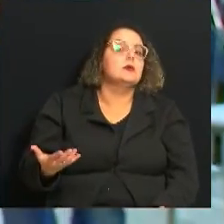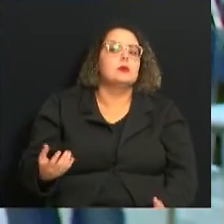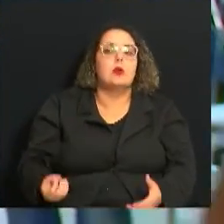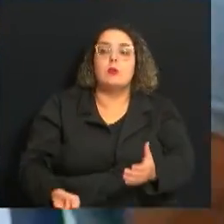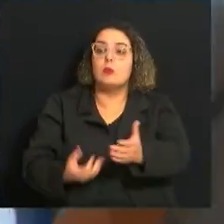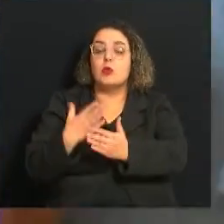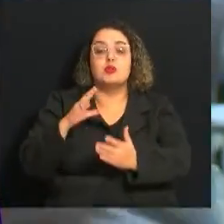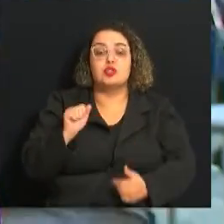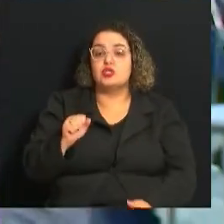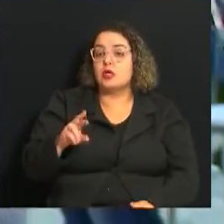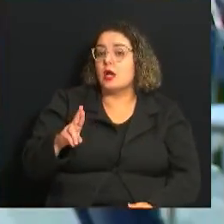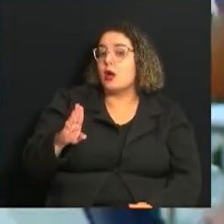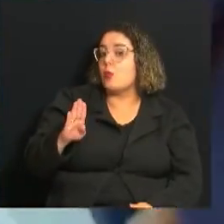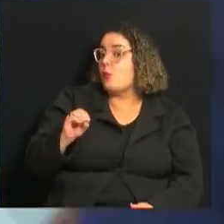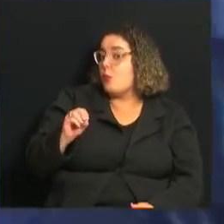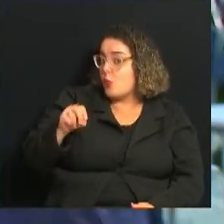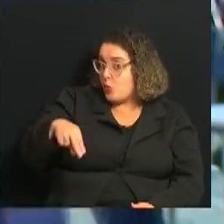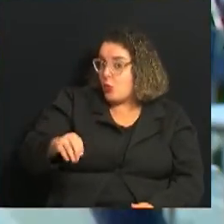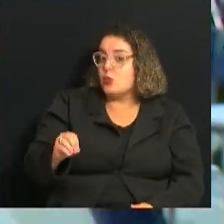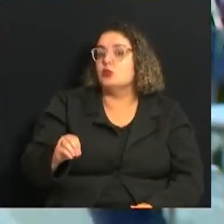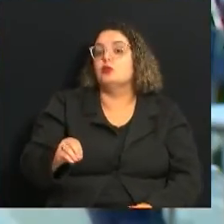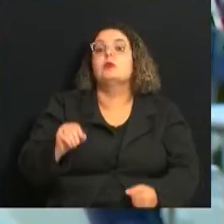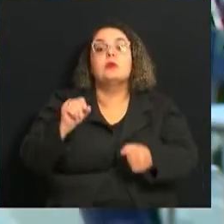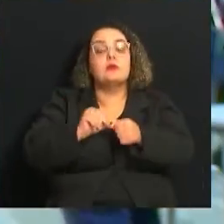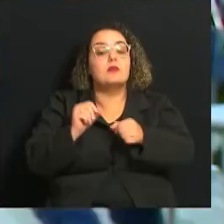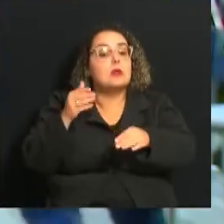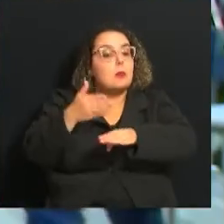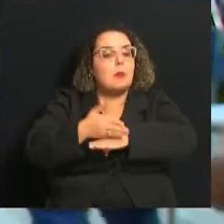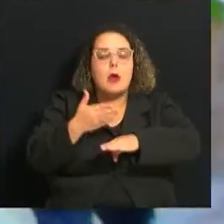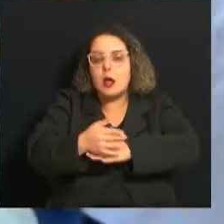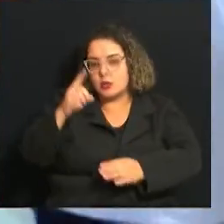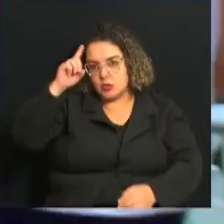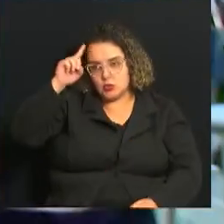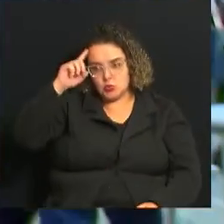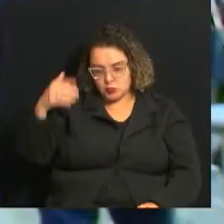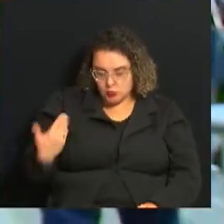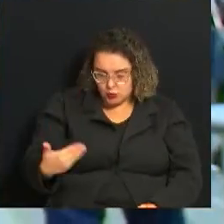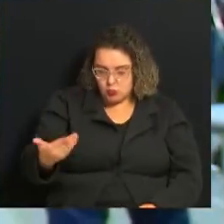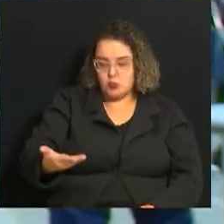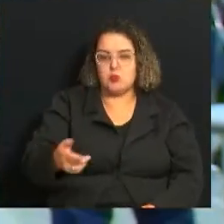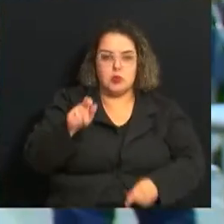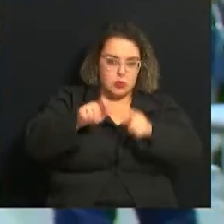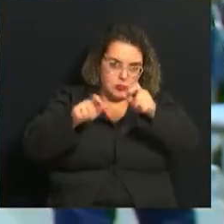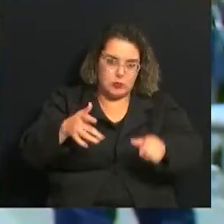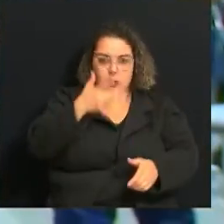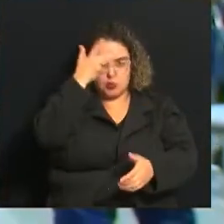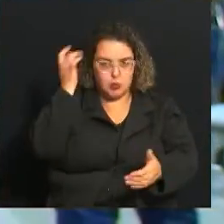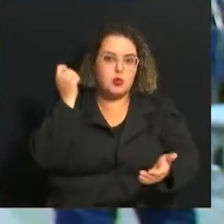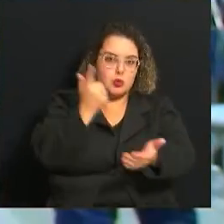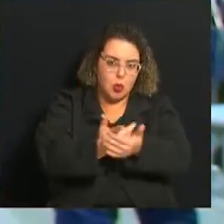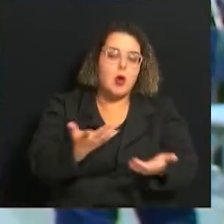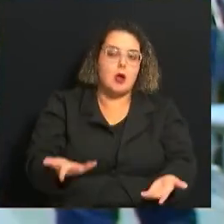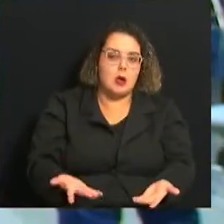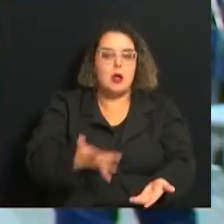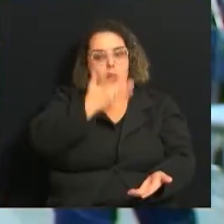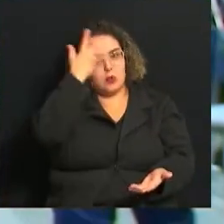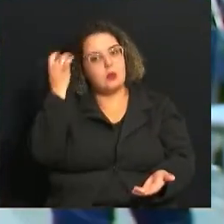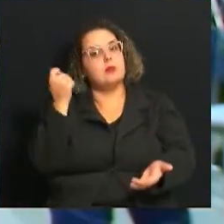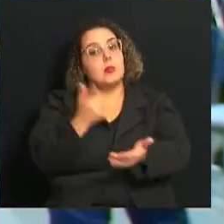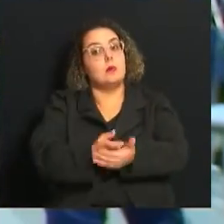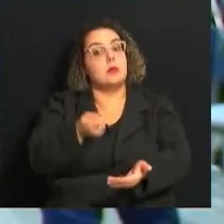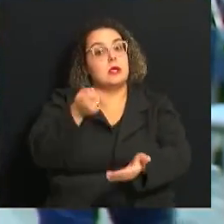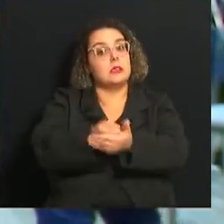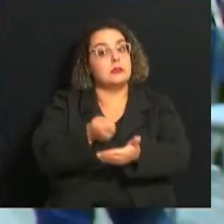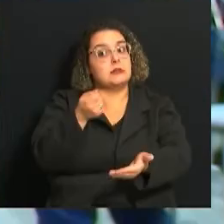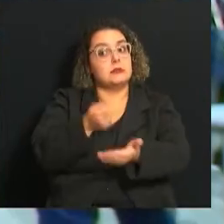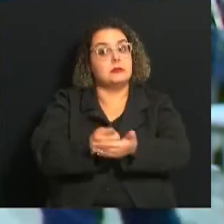tudo isso hoje é algo que faz parte do dia a dia do consumidor. E o consumidor fica cada vez mais exigente e